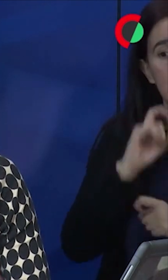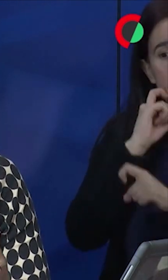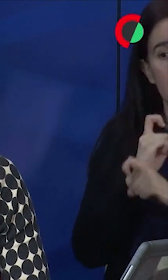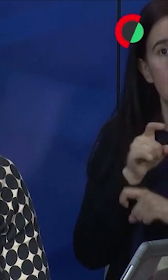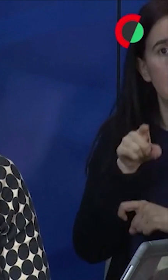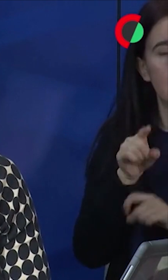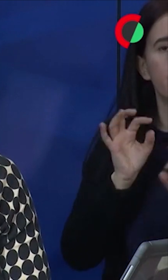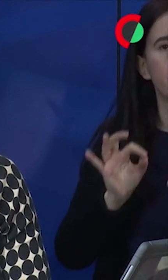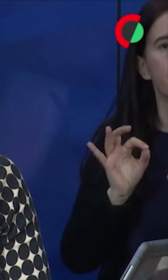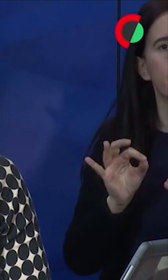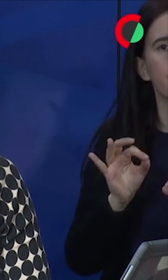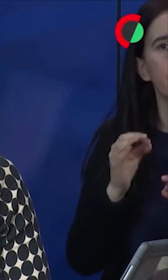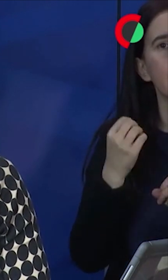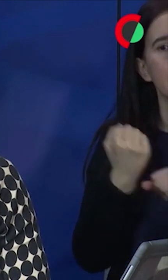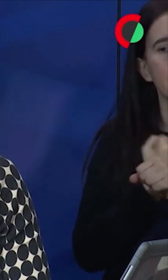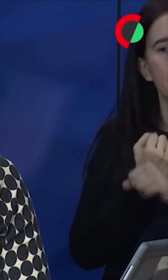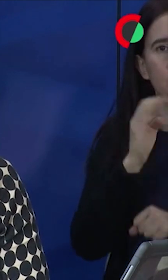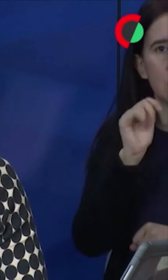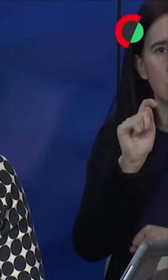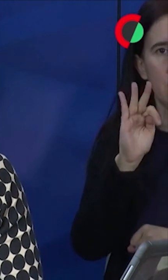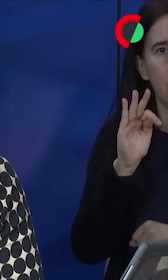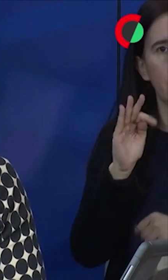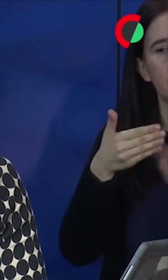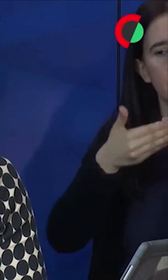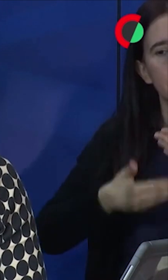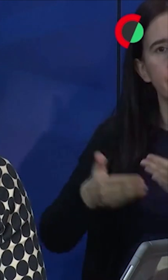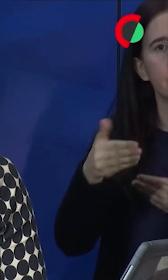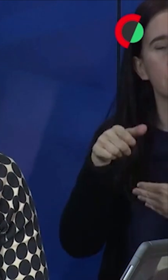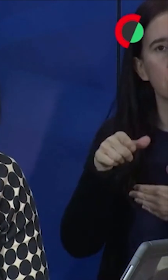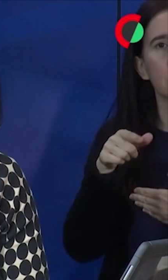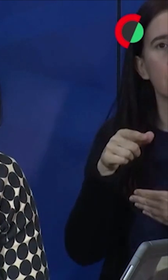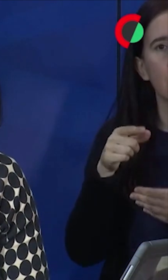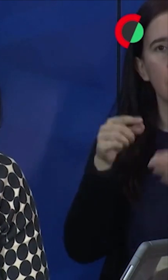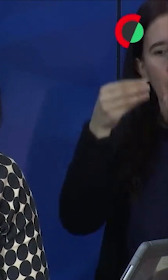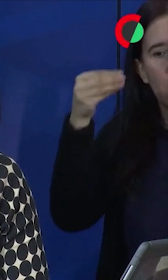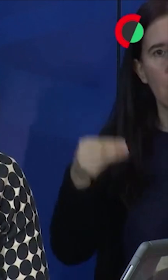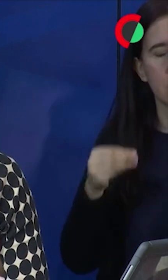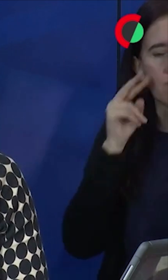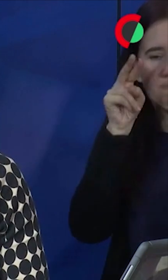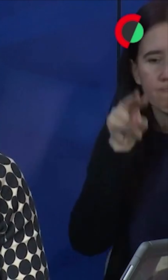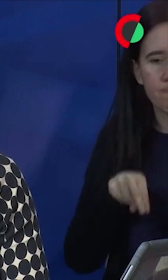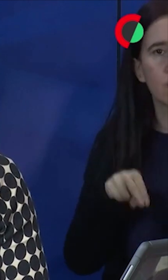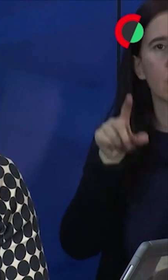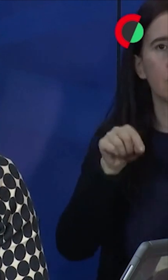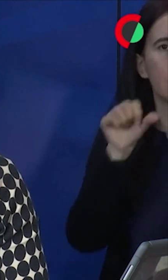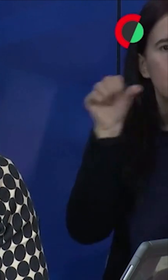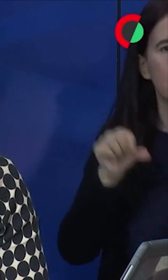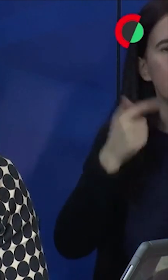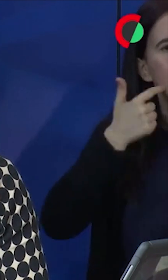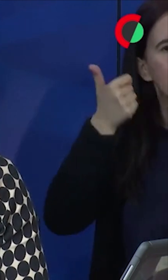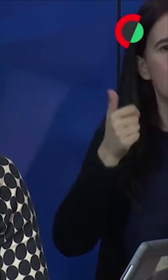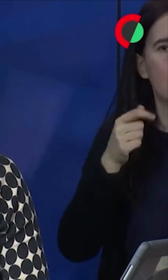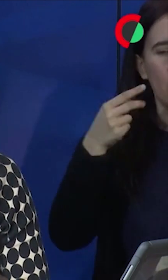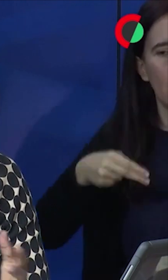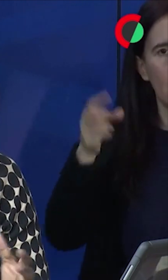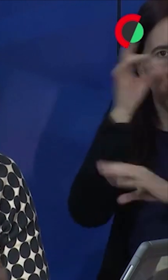será feita basicamente pelo Serviço de Estrangeiros e Fronteiras a partir de consulta às bases pertinentes, nomeadamente do sistema